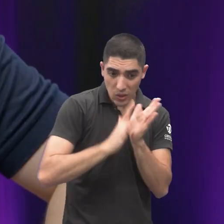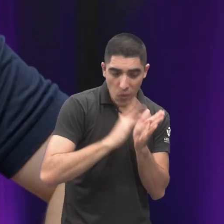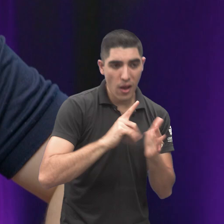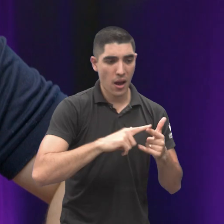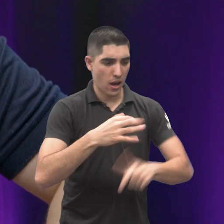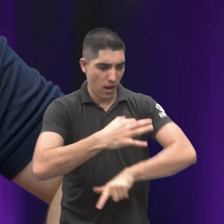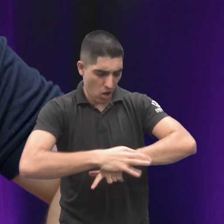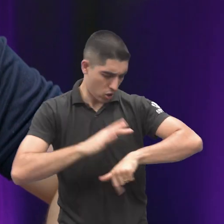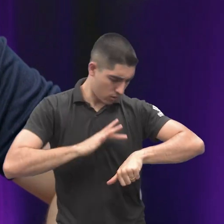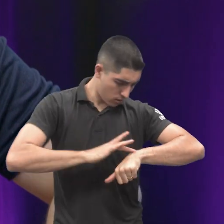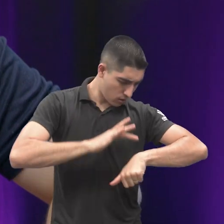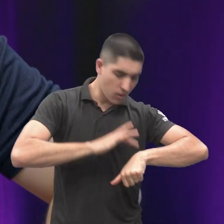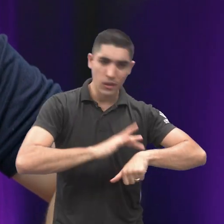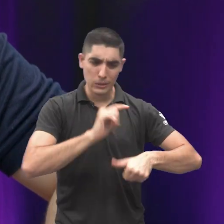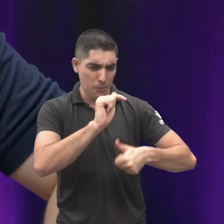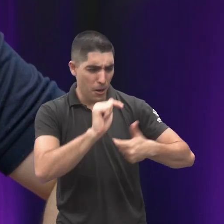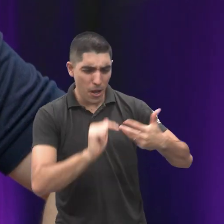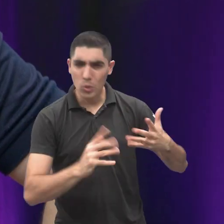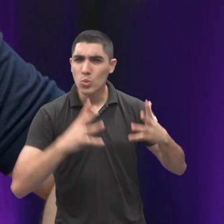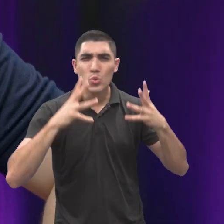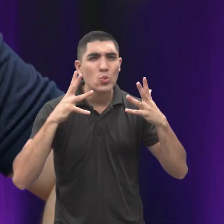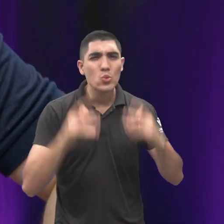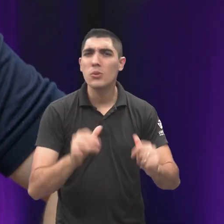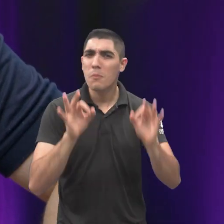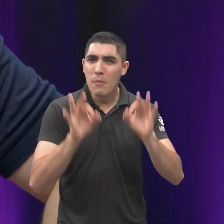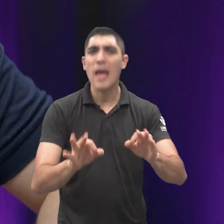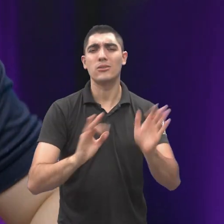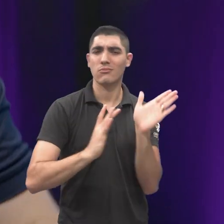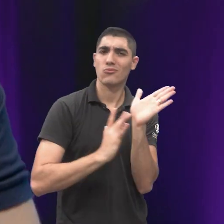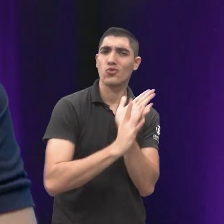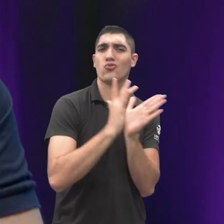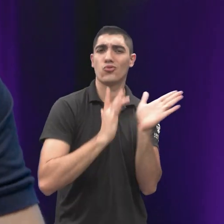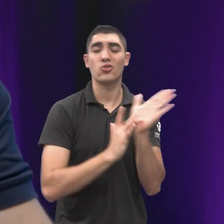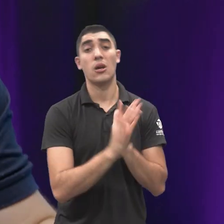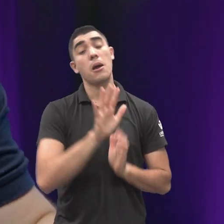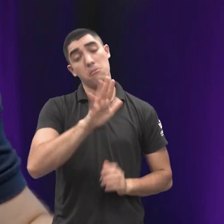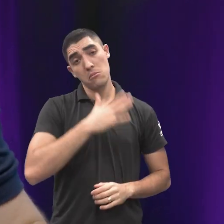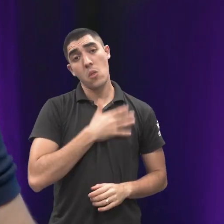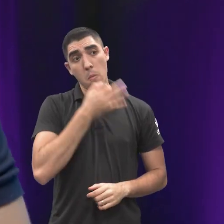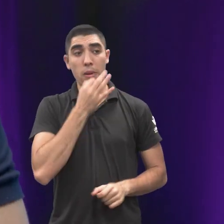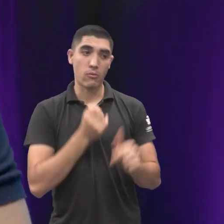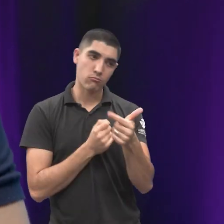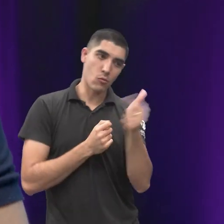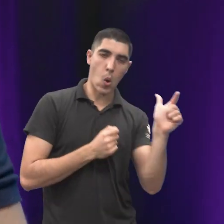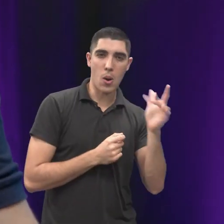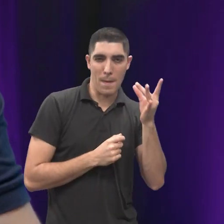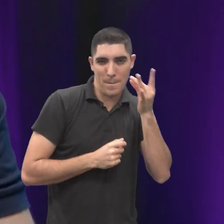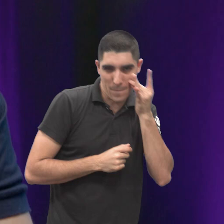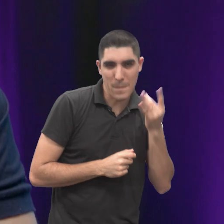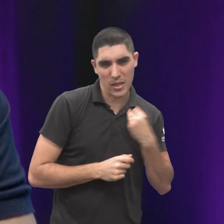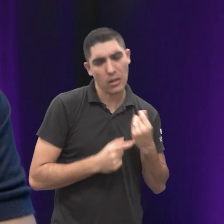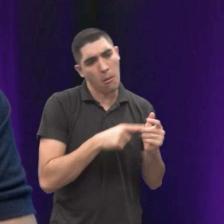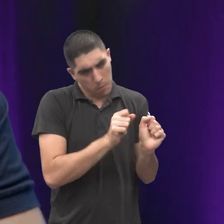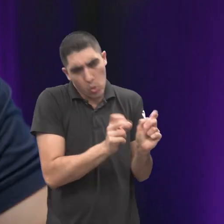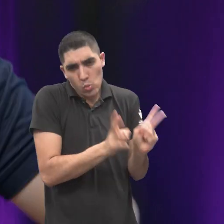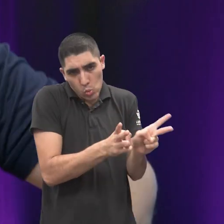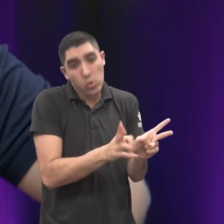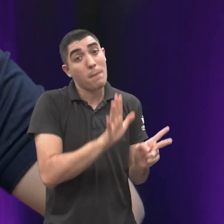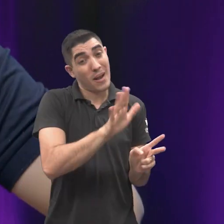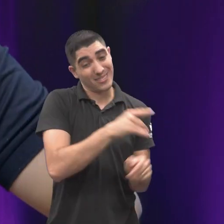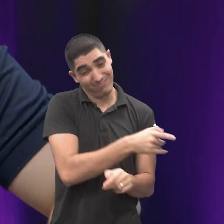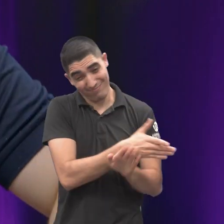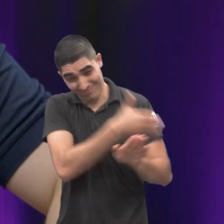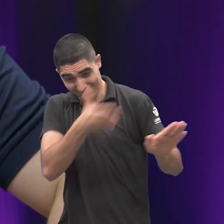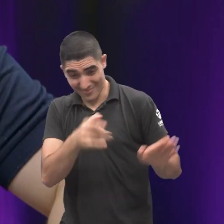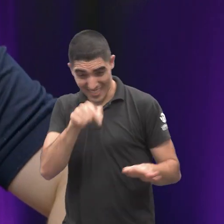utiliza completamente digital. Acho que o analógico ele pode sim ter o seu espaço ainda, mas o digital ele realmente vem para